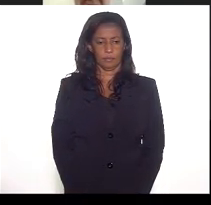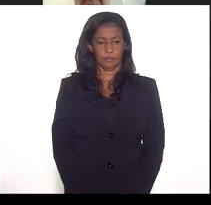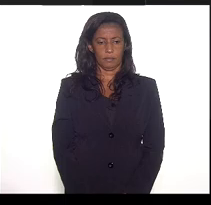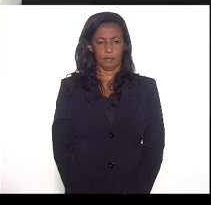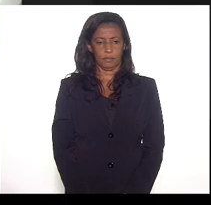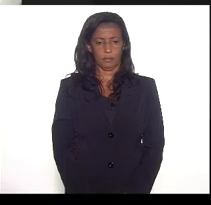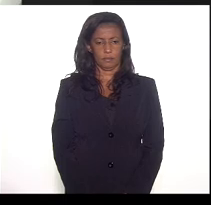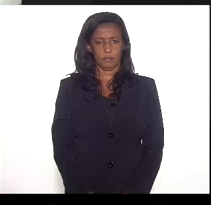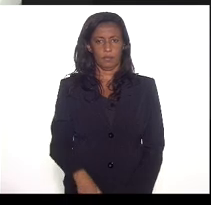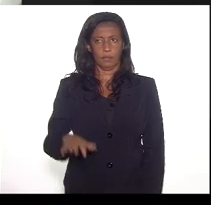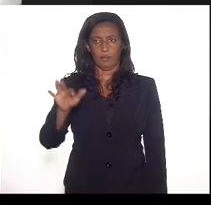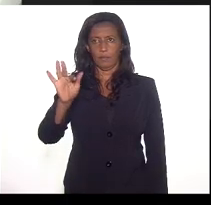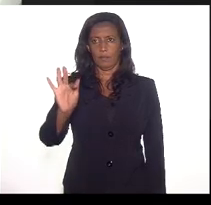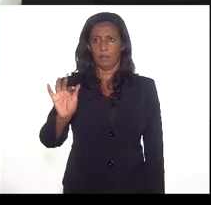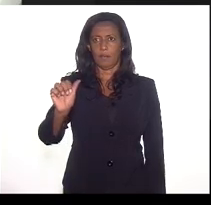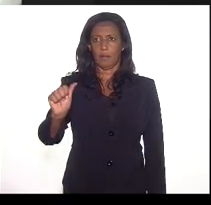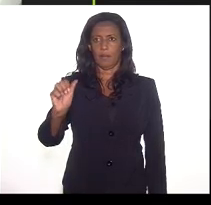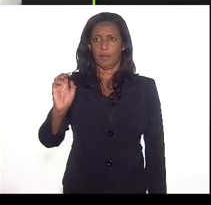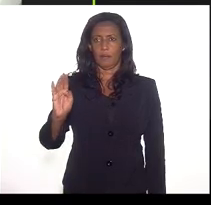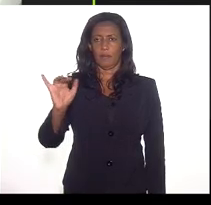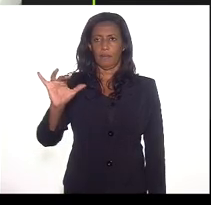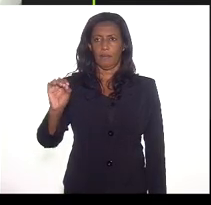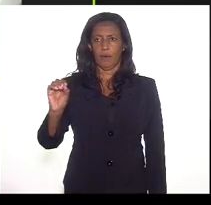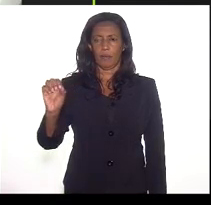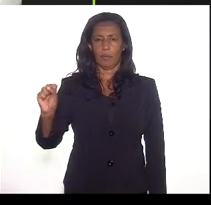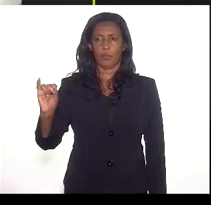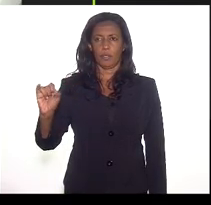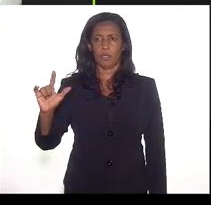Deputado Fábio Silva.